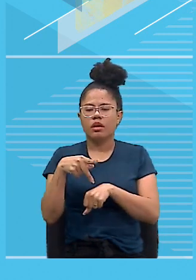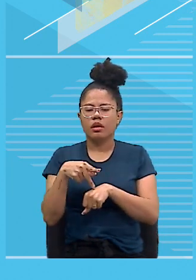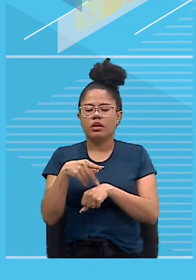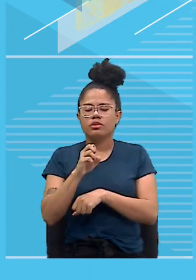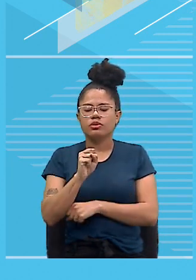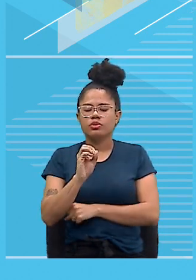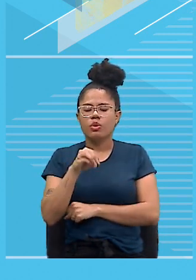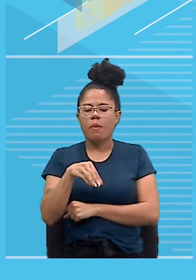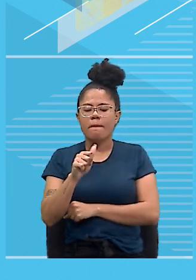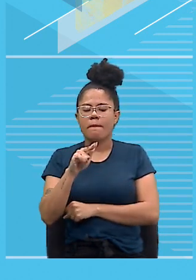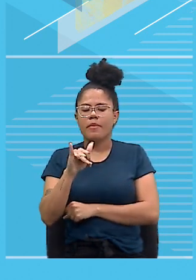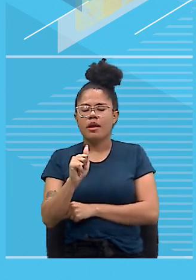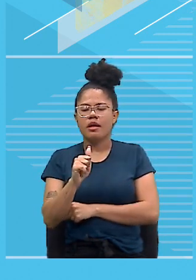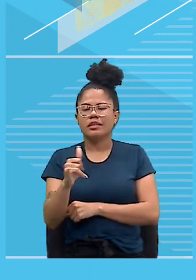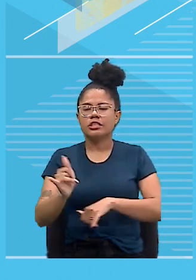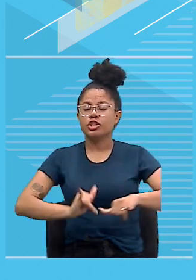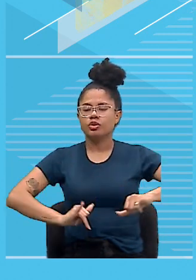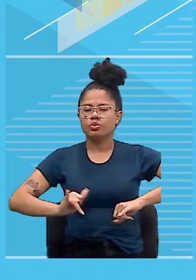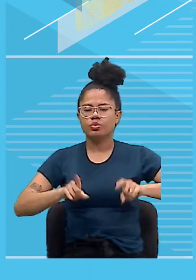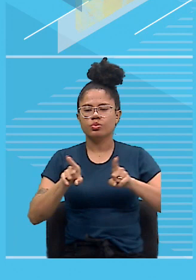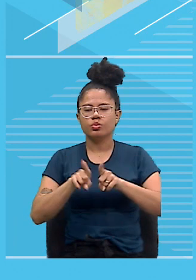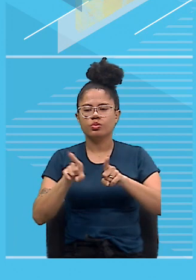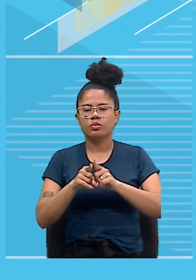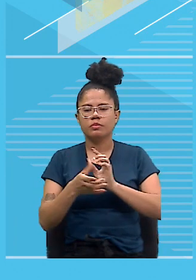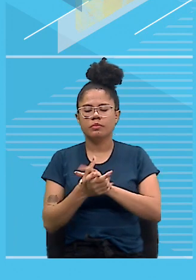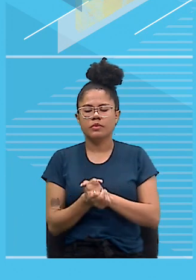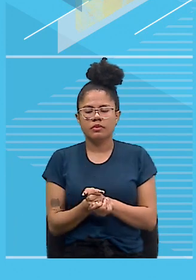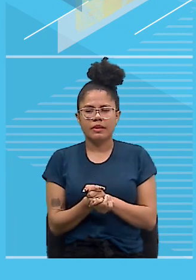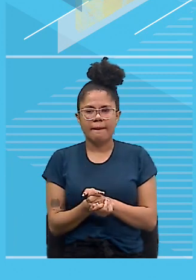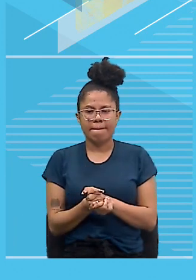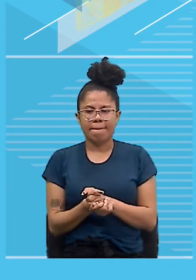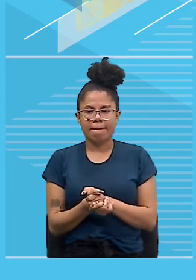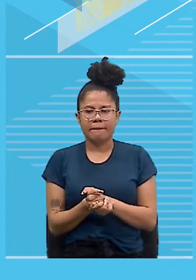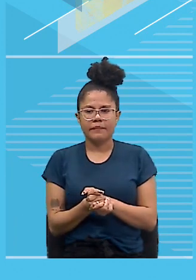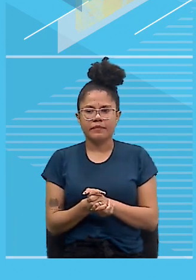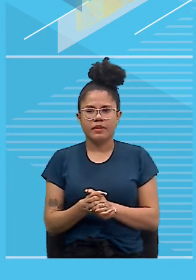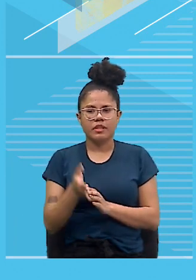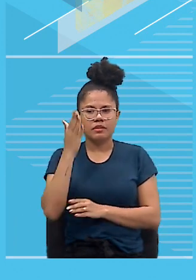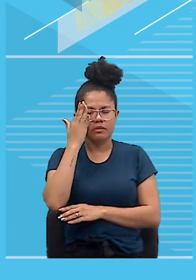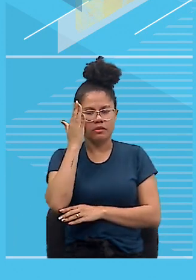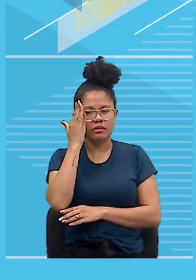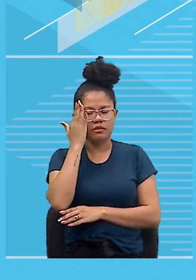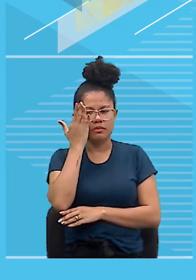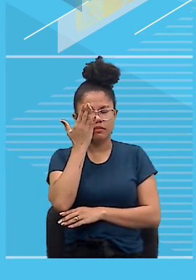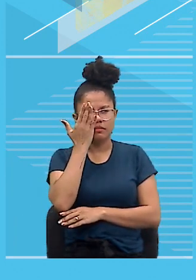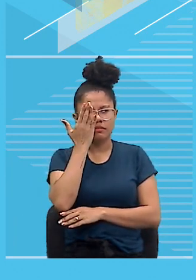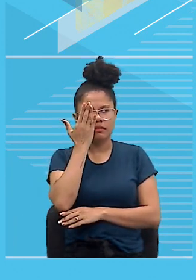africano que sofre bastante sabe com quem hoje galera com os piratas contemporâneos